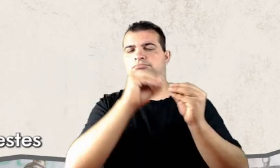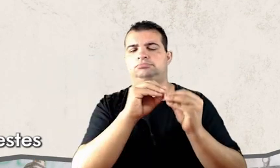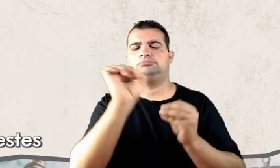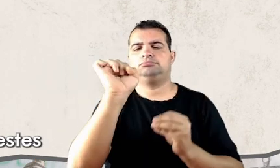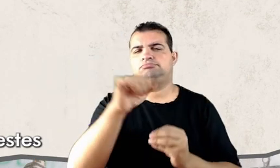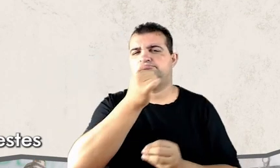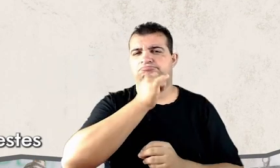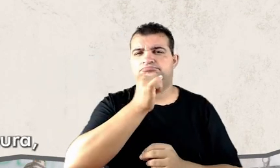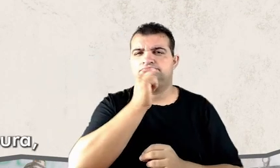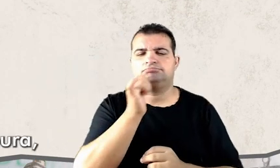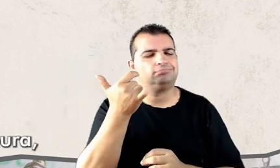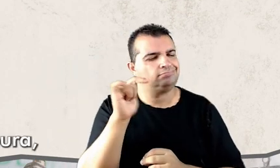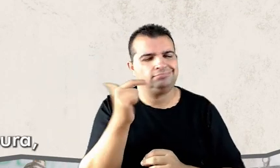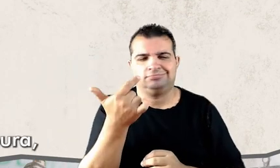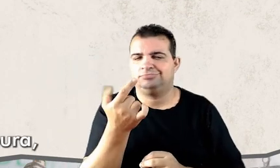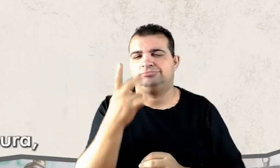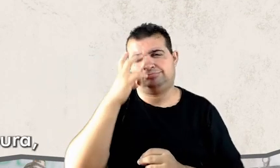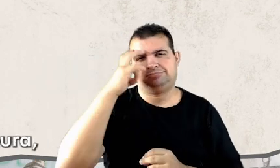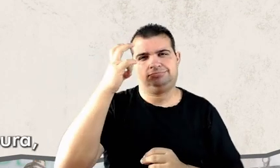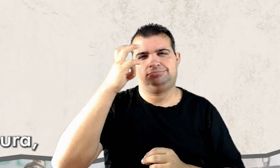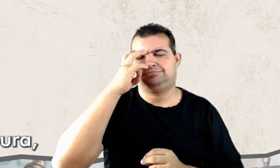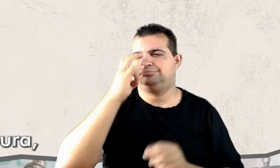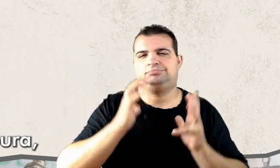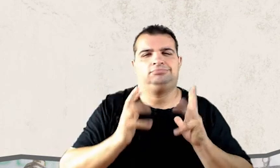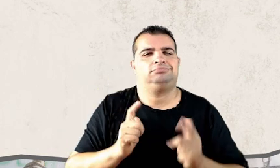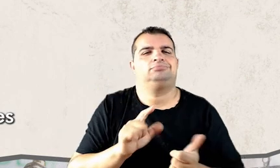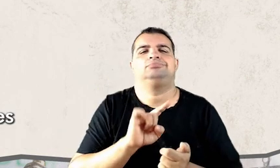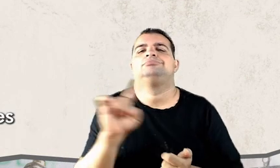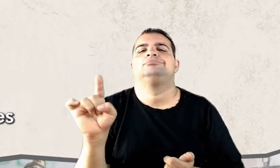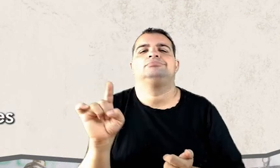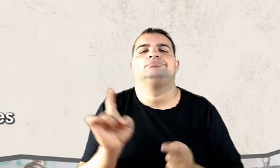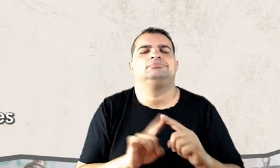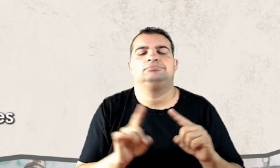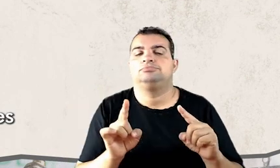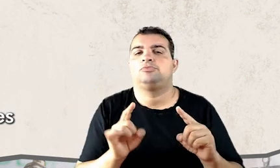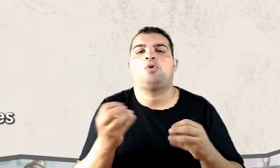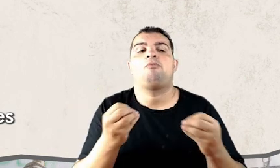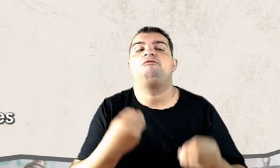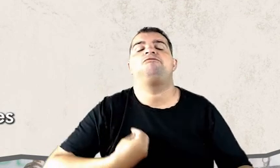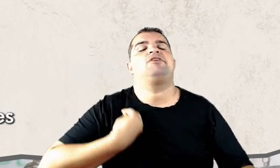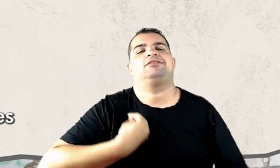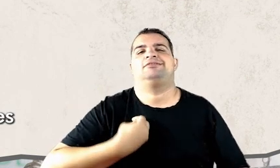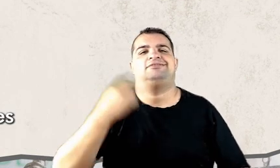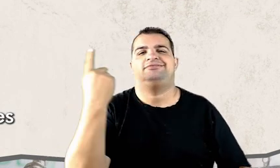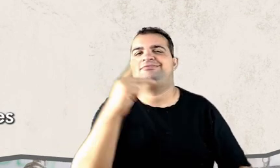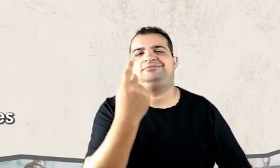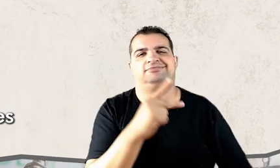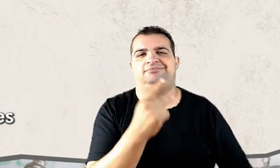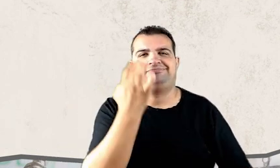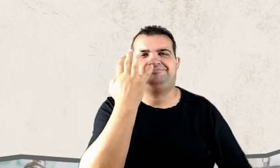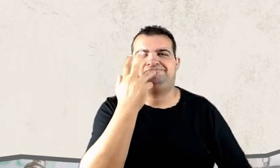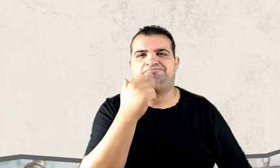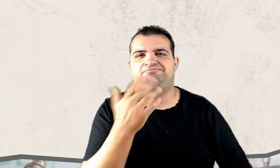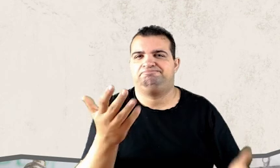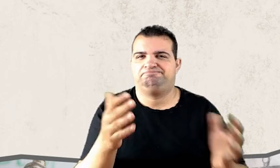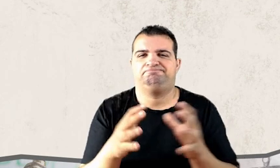que aqueles testes não medem uma inteligência pura, mas eles medem as condições de vida daquelas